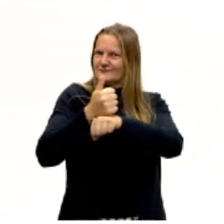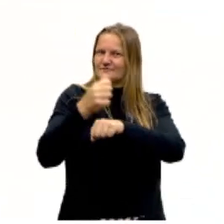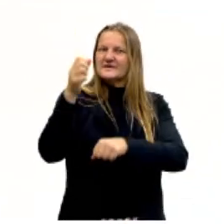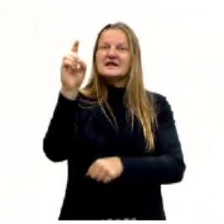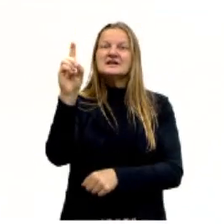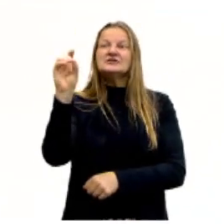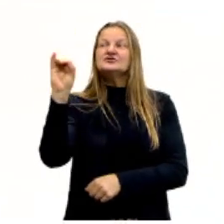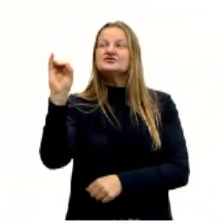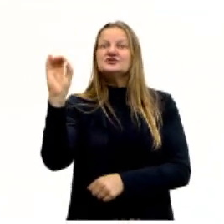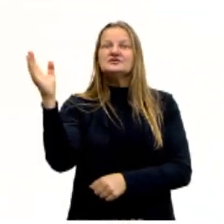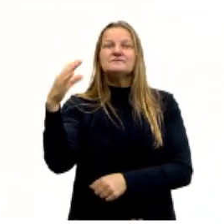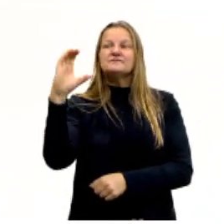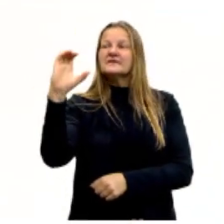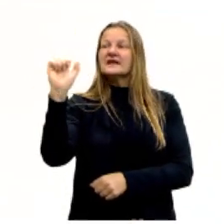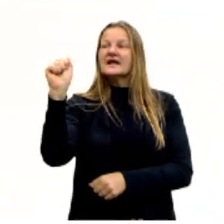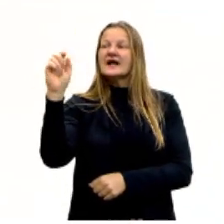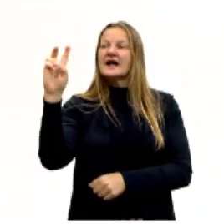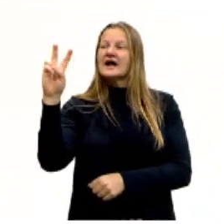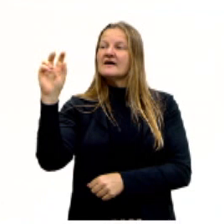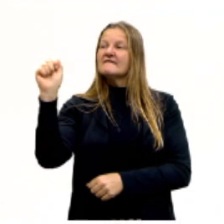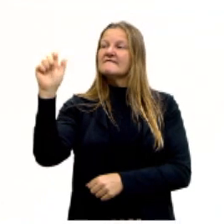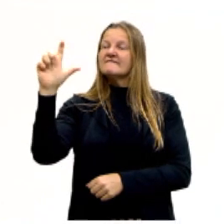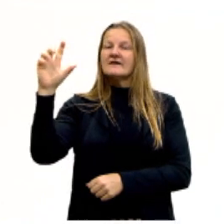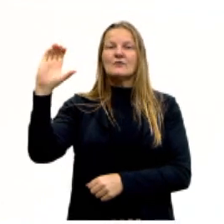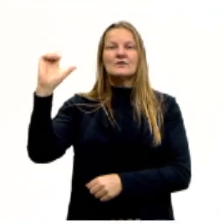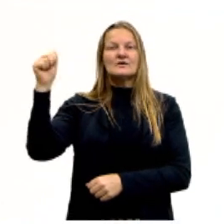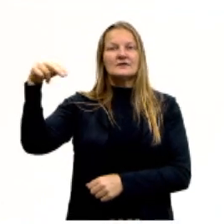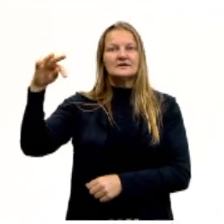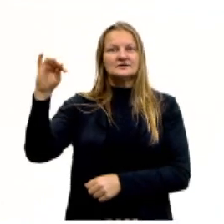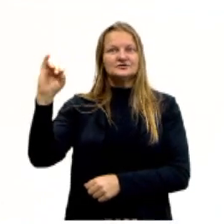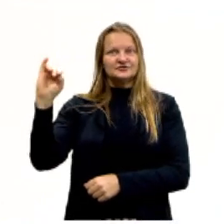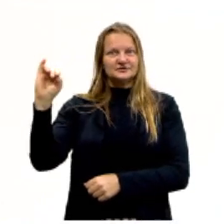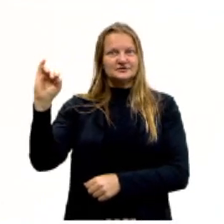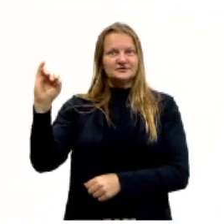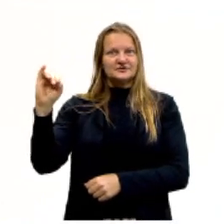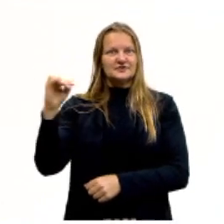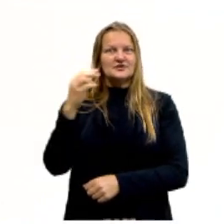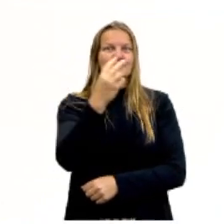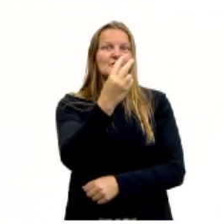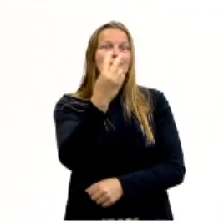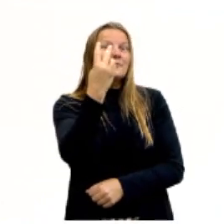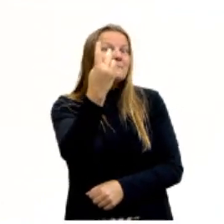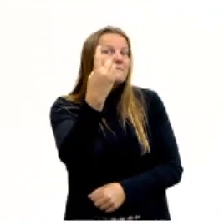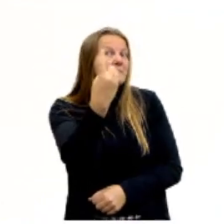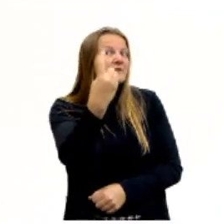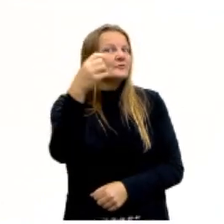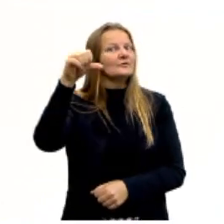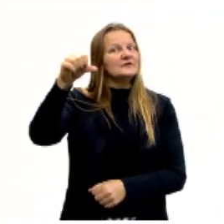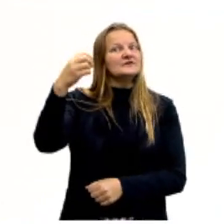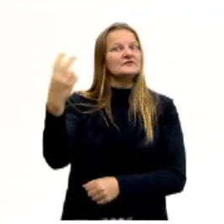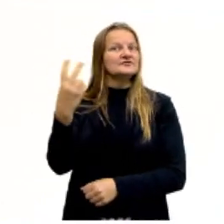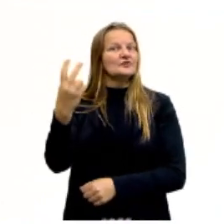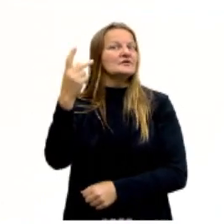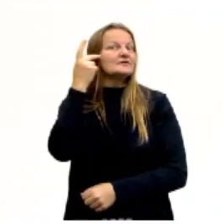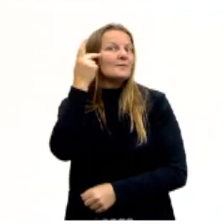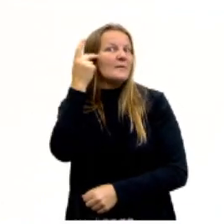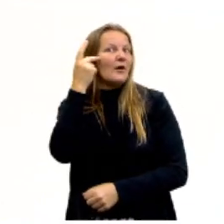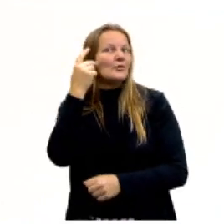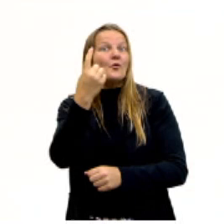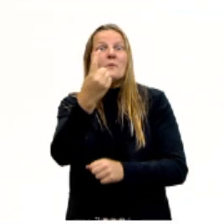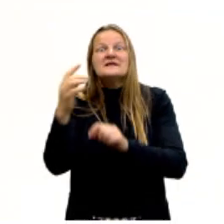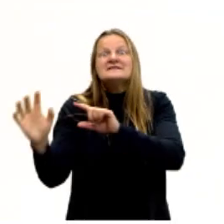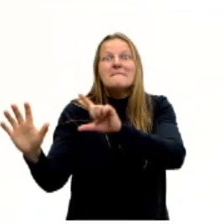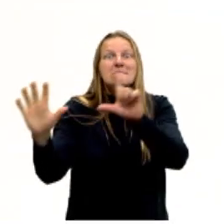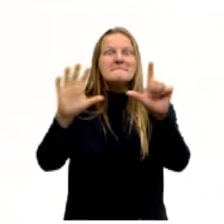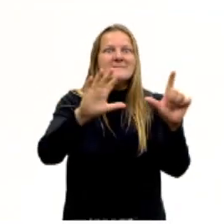Semana da Arte Moderna 1922 São Paulo Olhem que